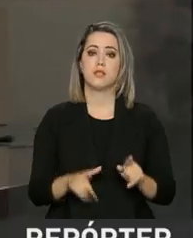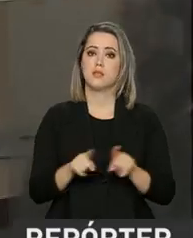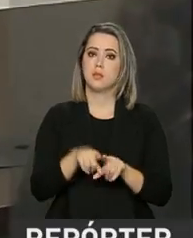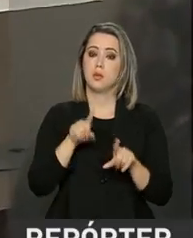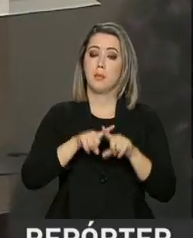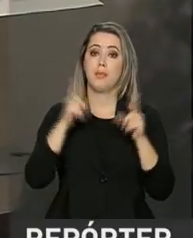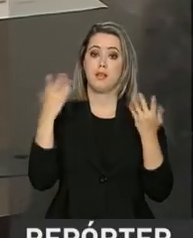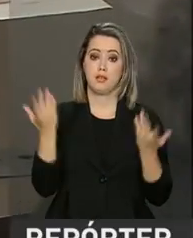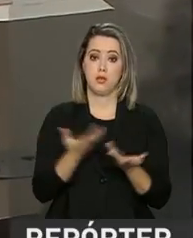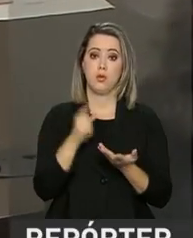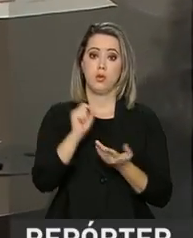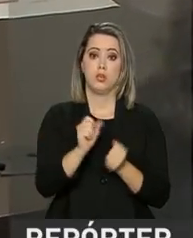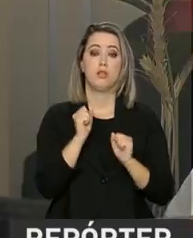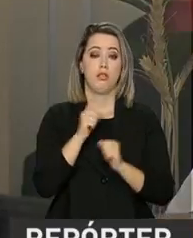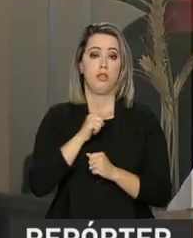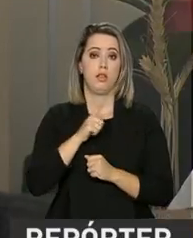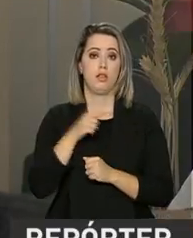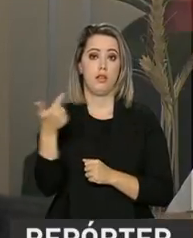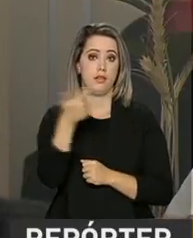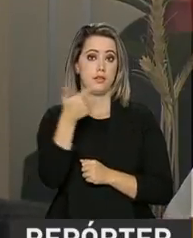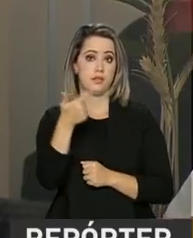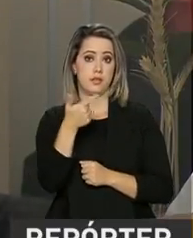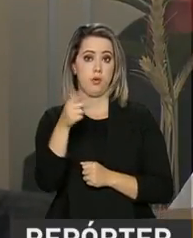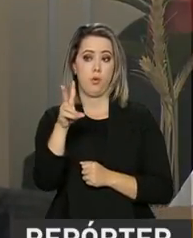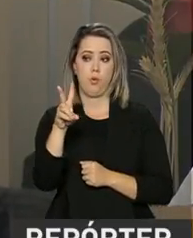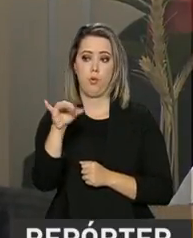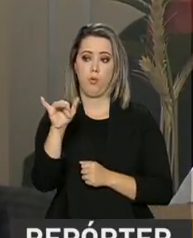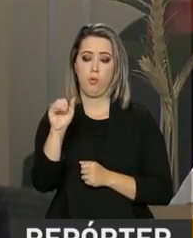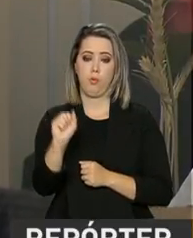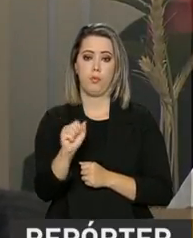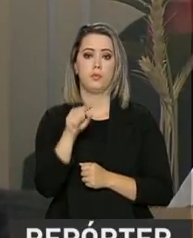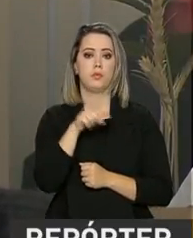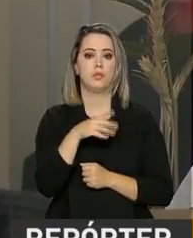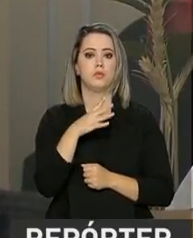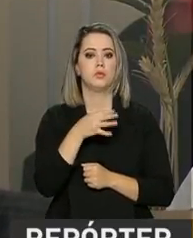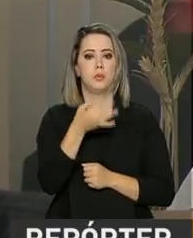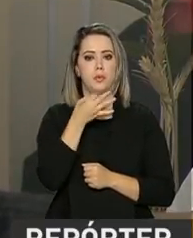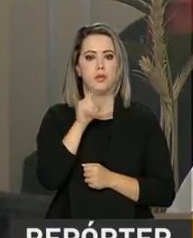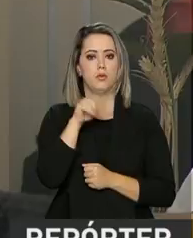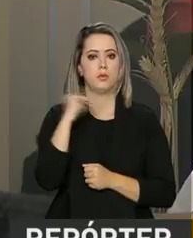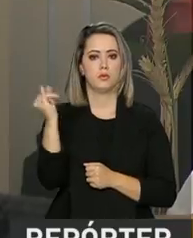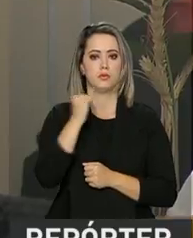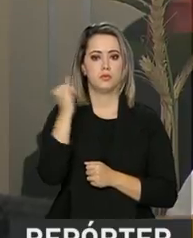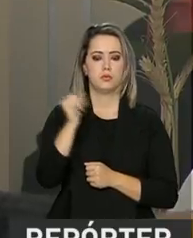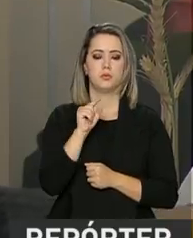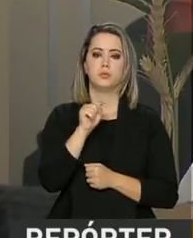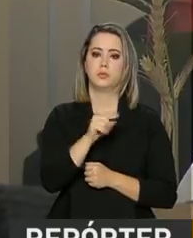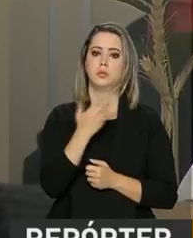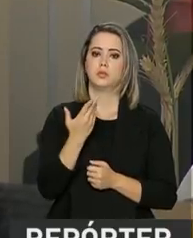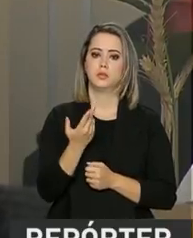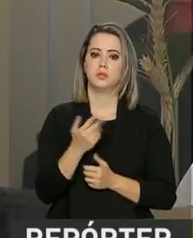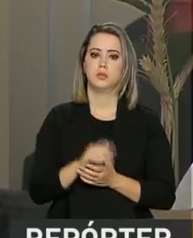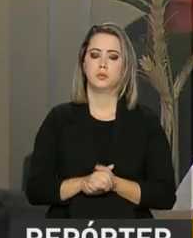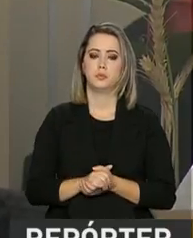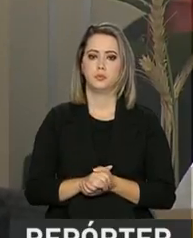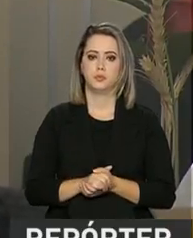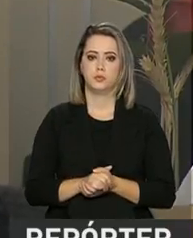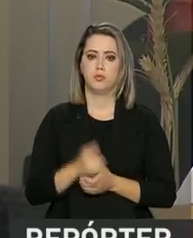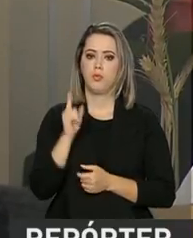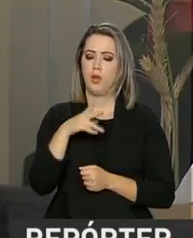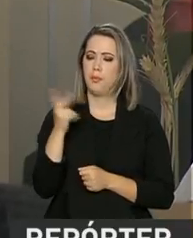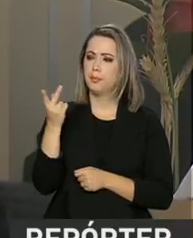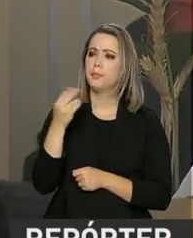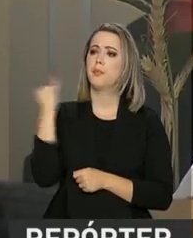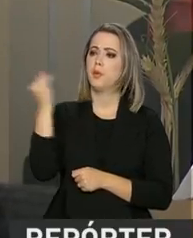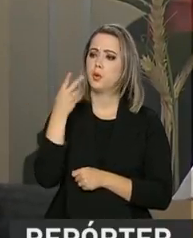obter a segunda via do documento eu achei importante essa né essa atitude de de procurar